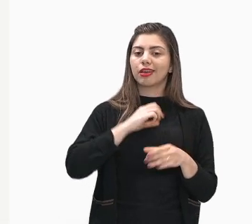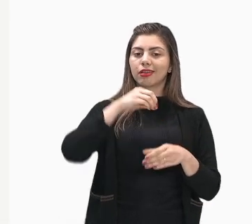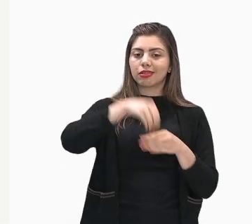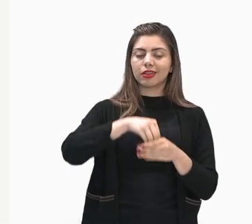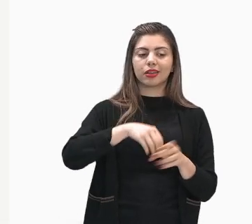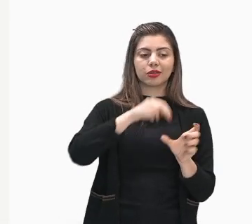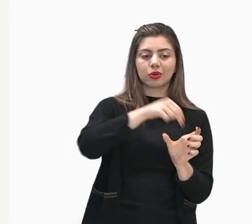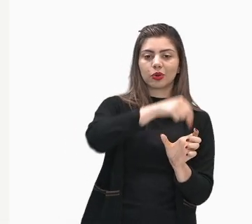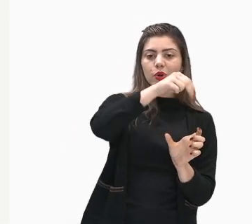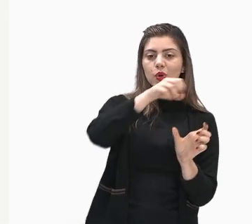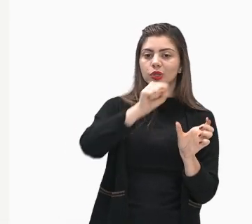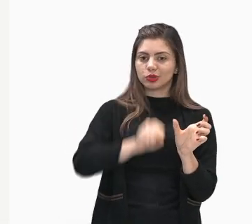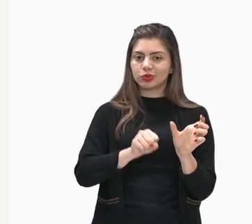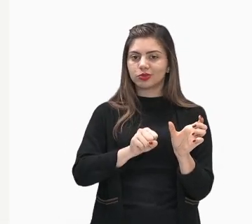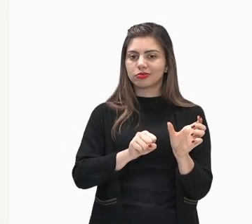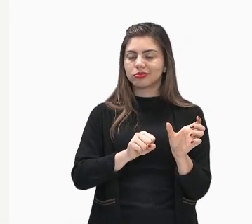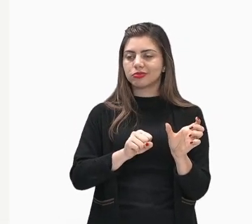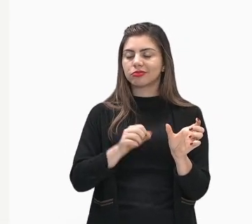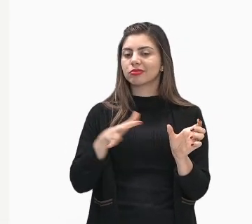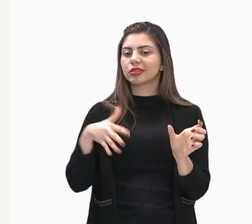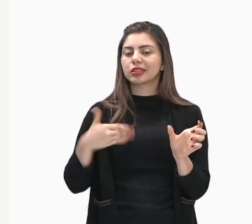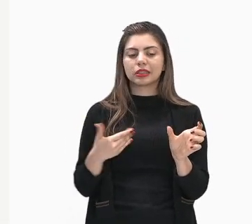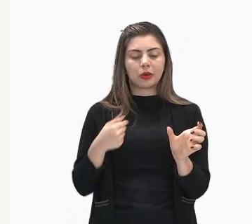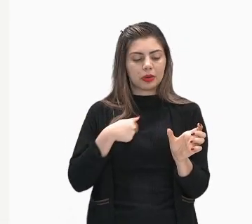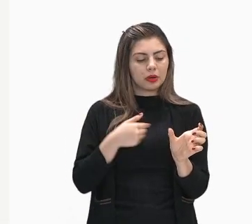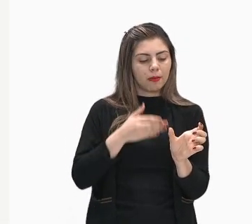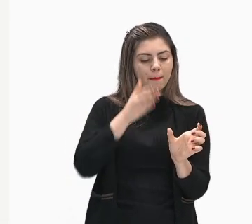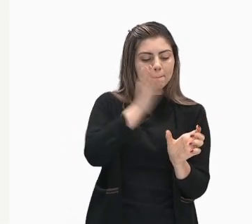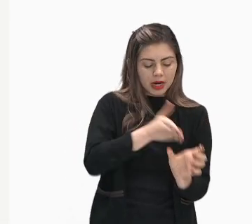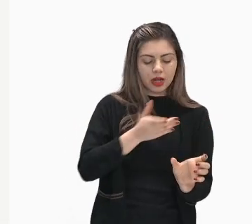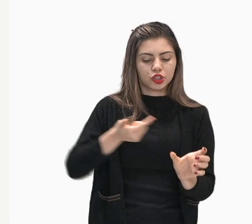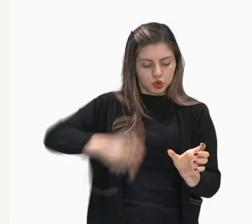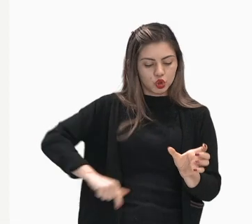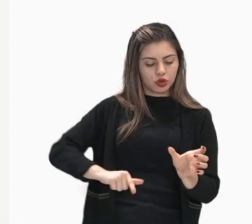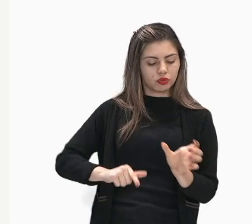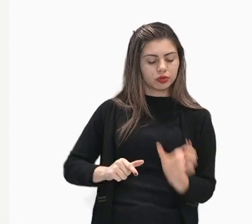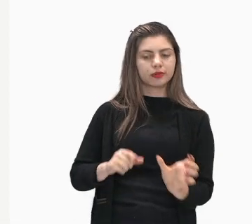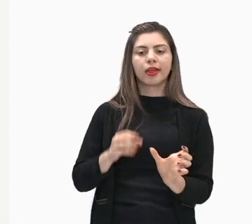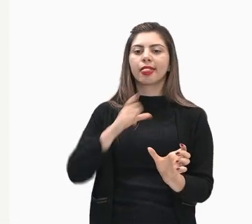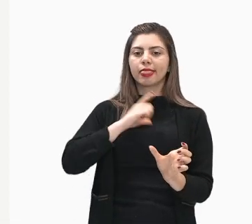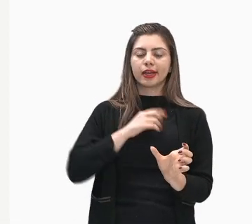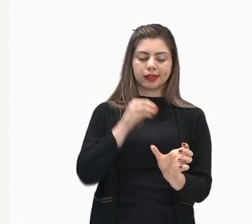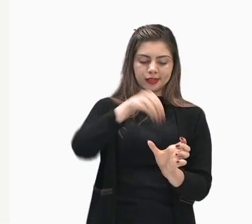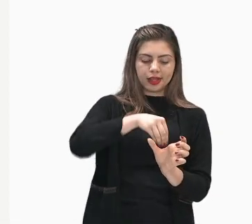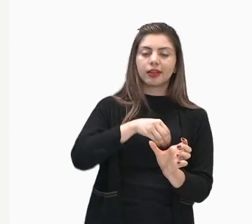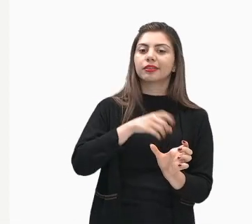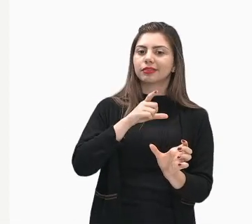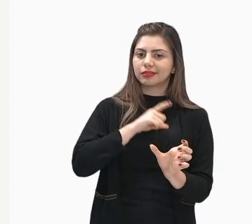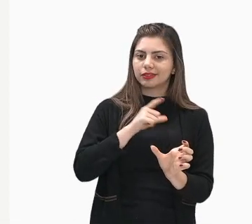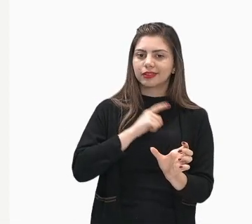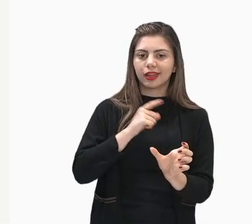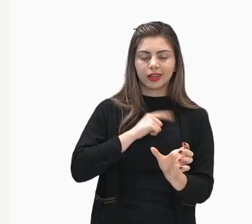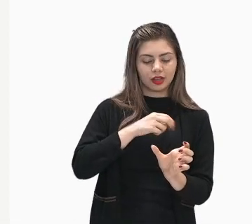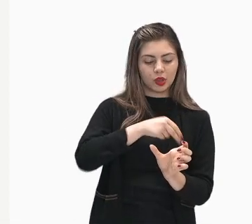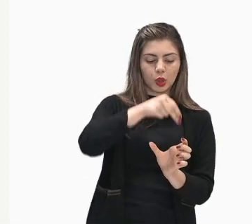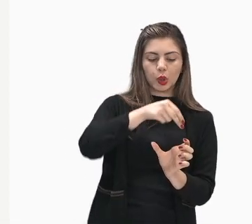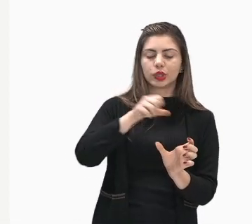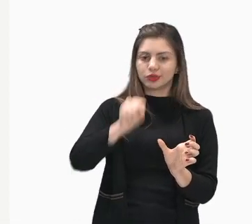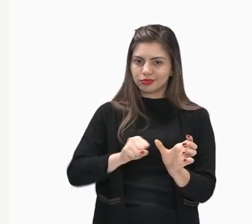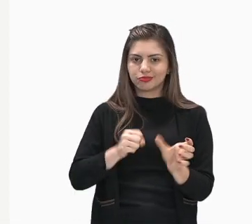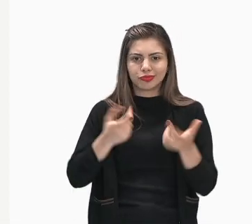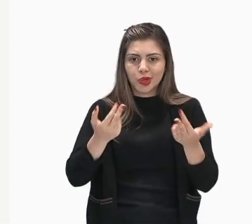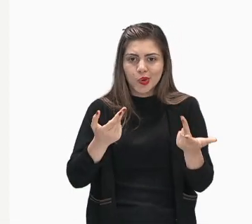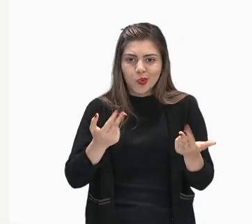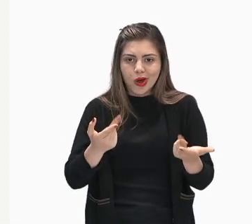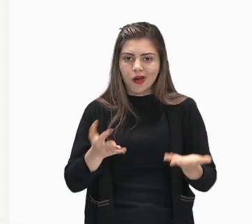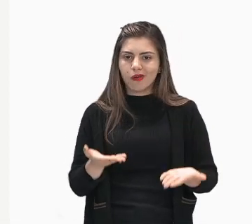sul. Não adianta, quanto mais eu quebro, mais eu obtenho ímãs menores, mas esses ímãs menores vão ter